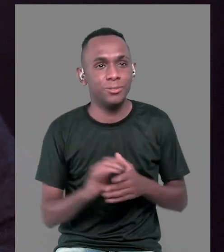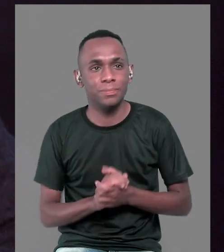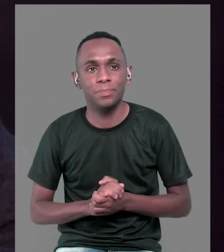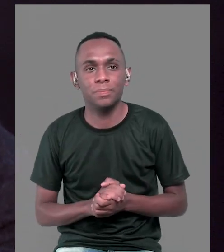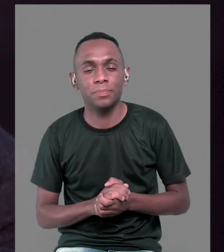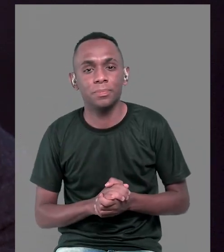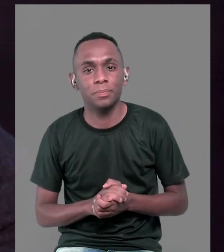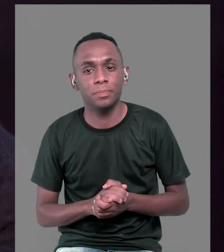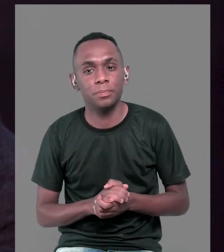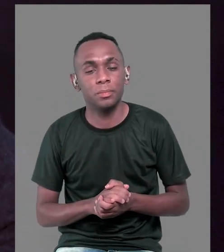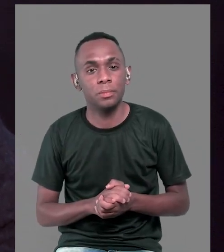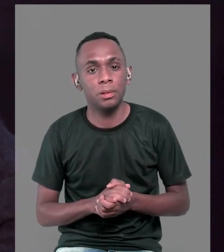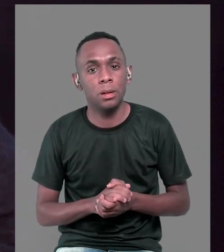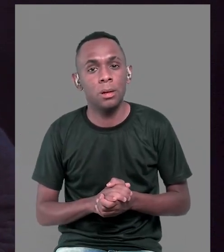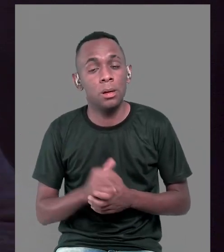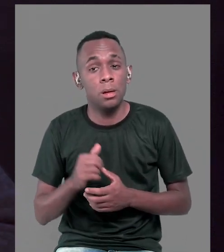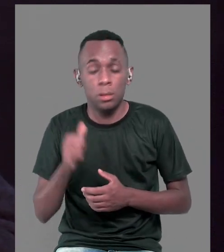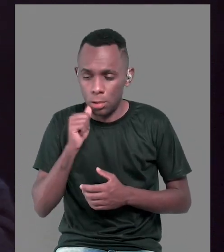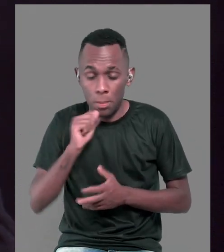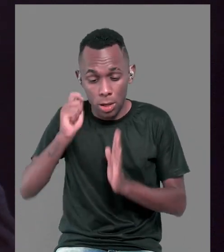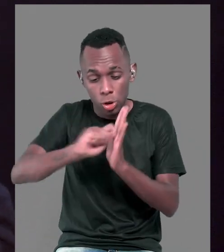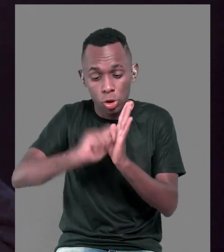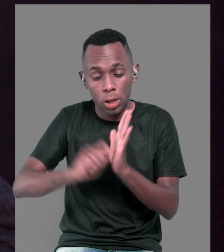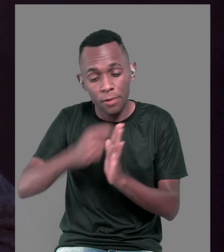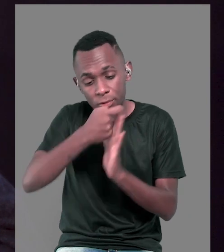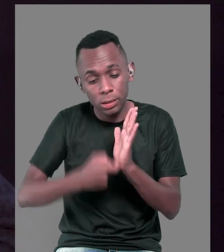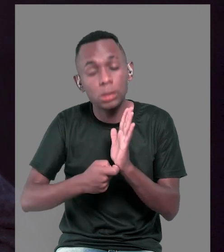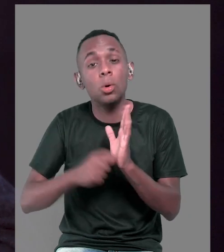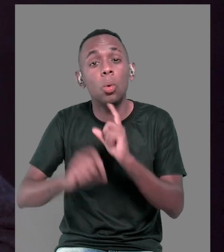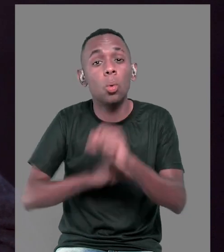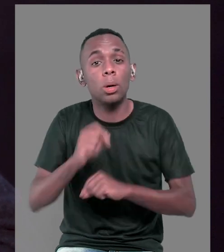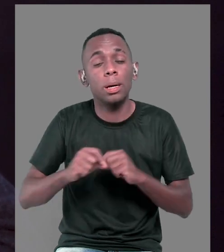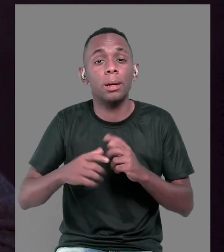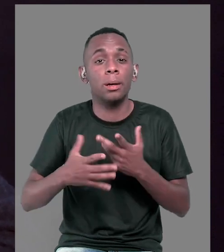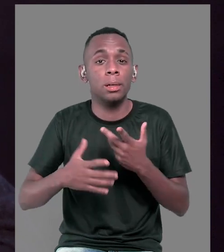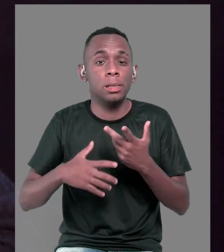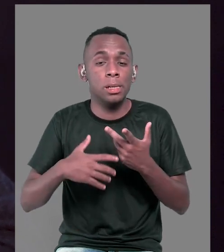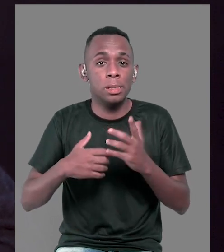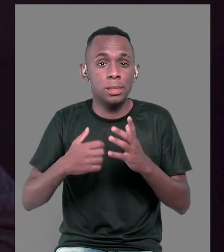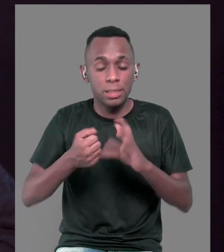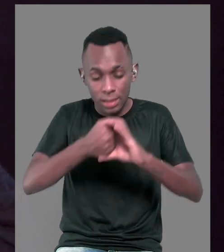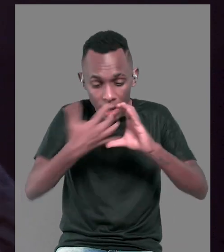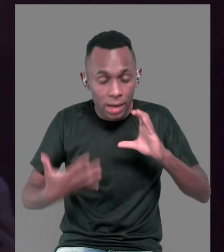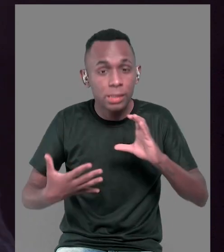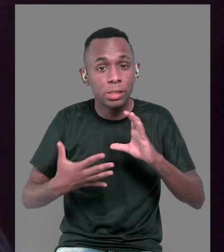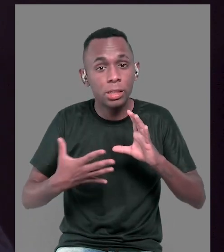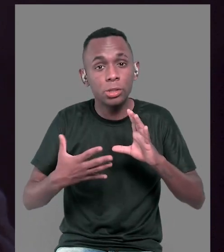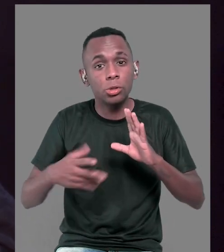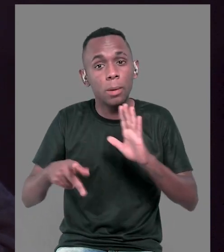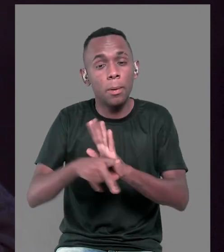Ela escreve: nossas atividades espirituais são concebidas em palavras antes mesmo de